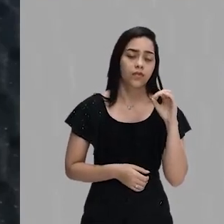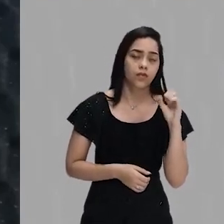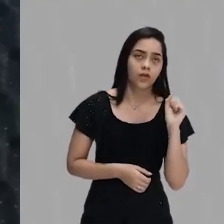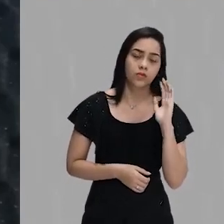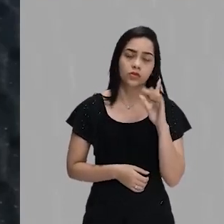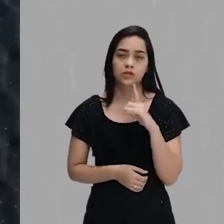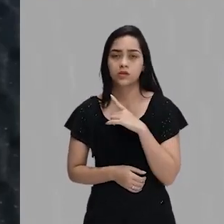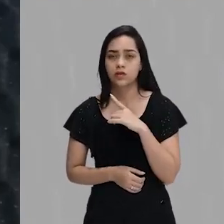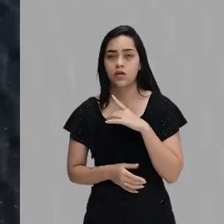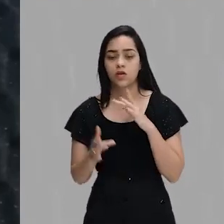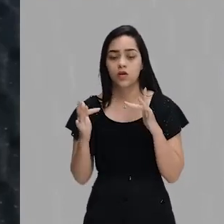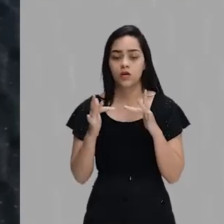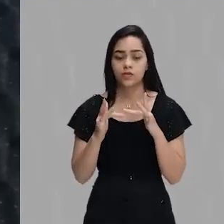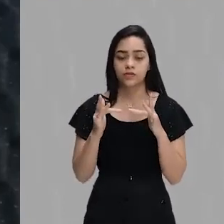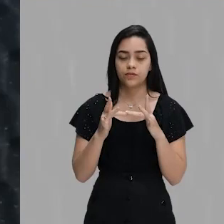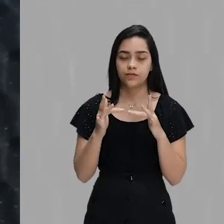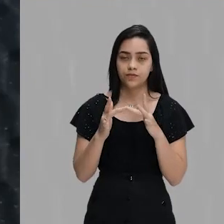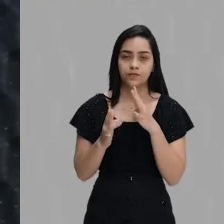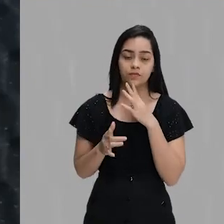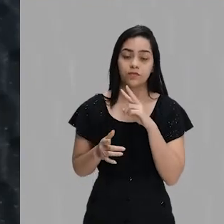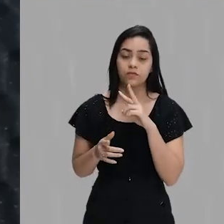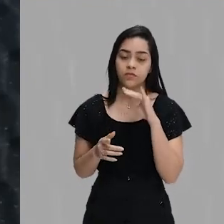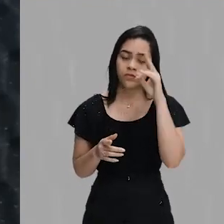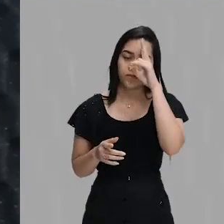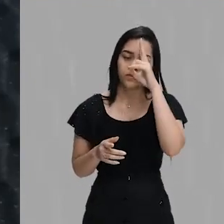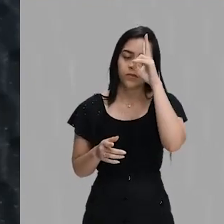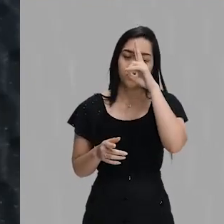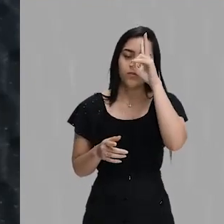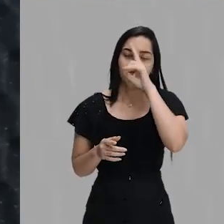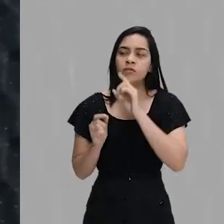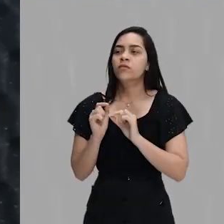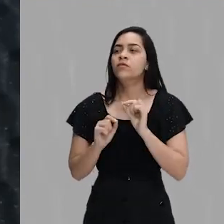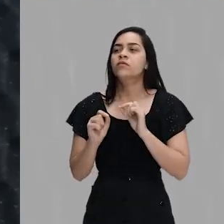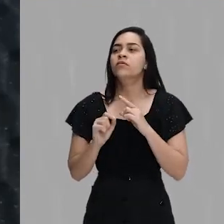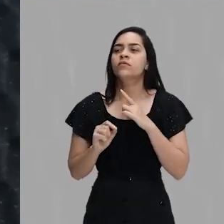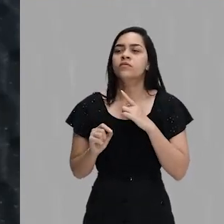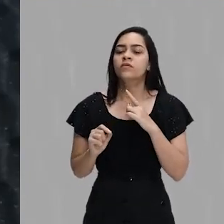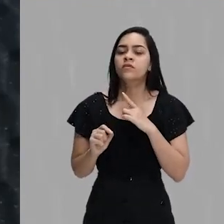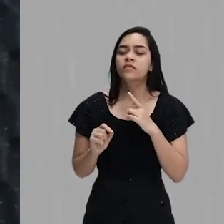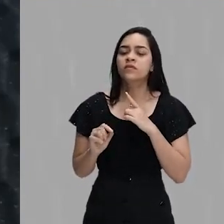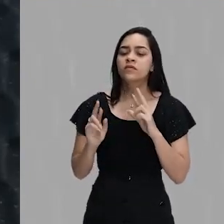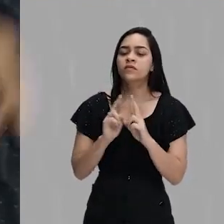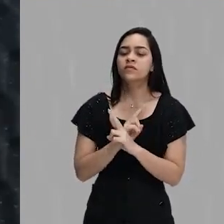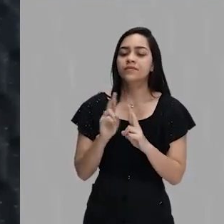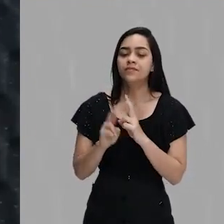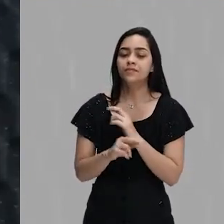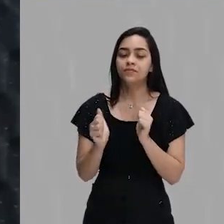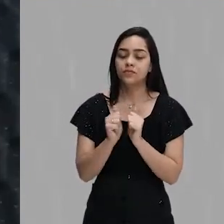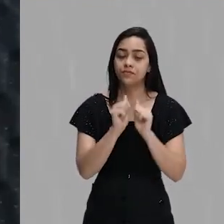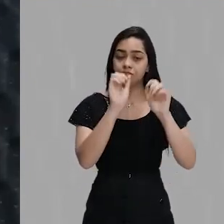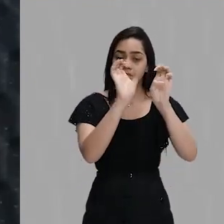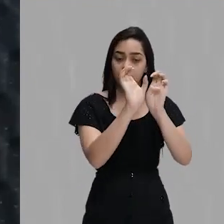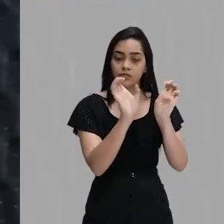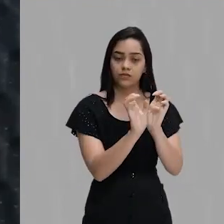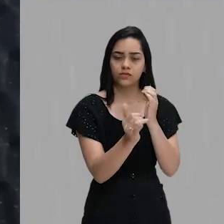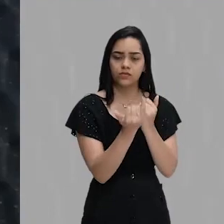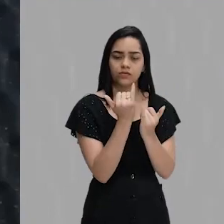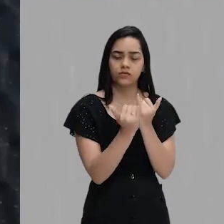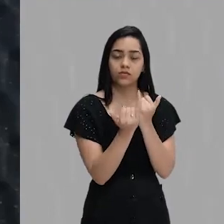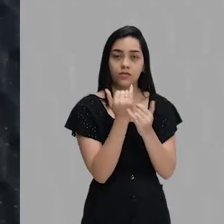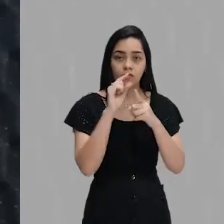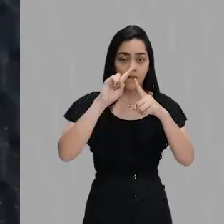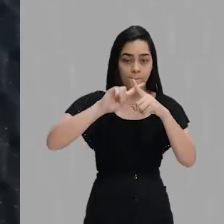teve contato com esse conhecimento vai lembrar do cromossomo vai associar com essa estrutura aqui, com formato de